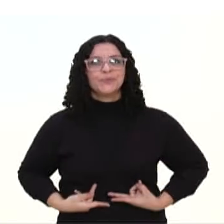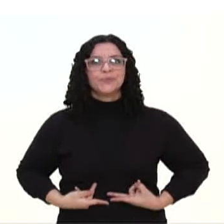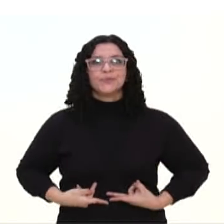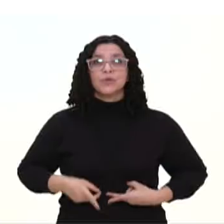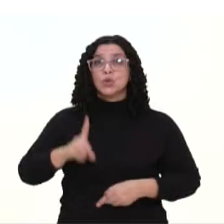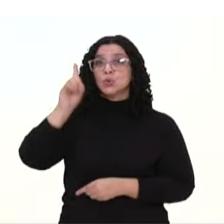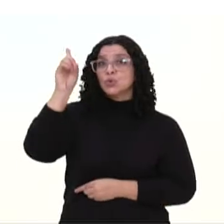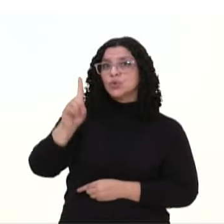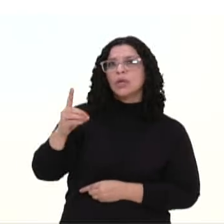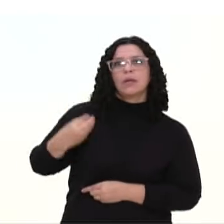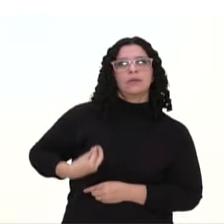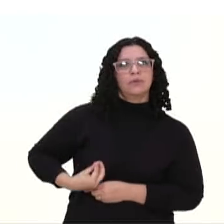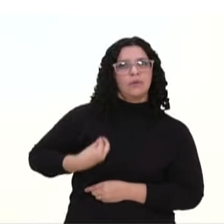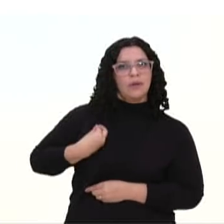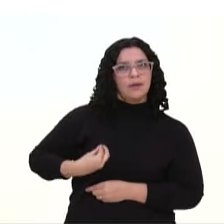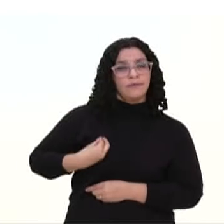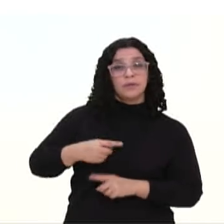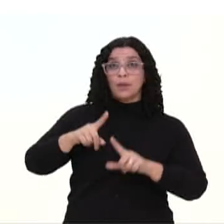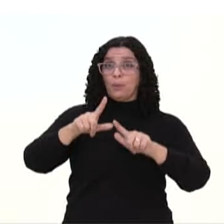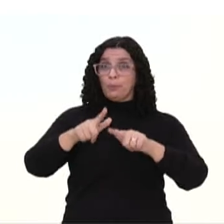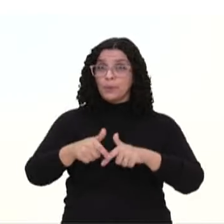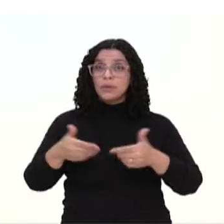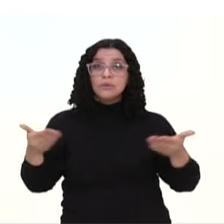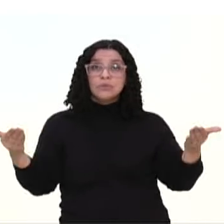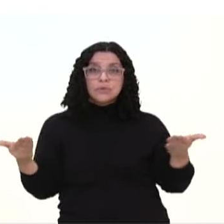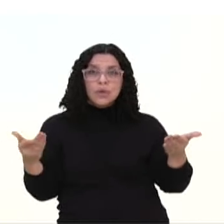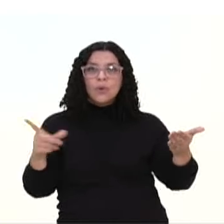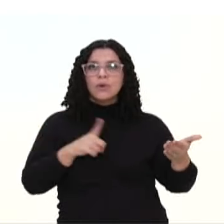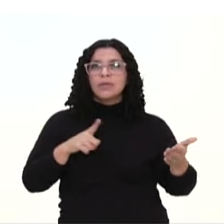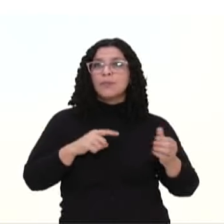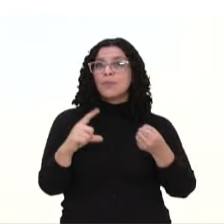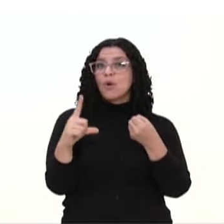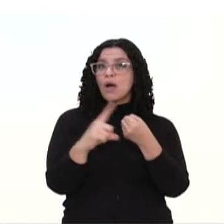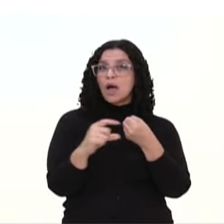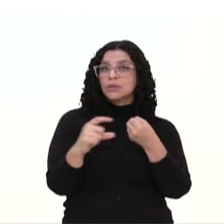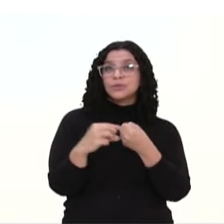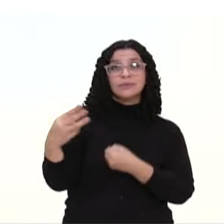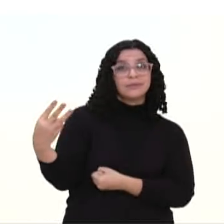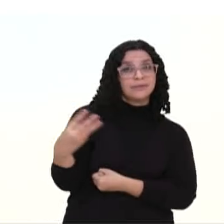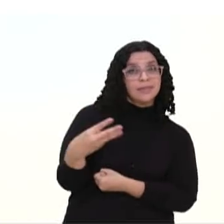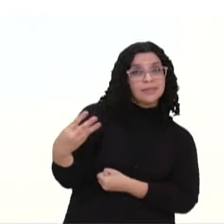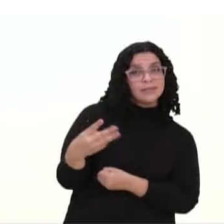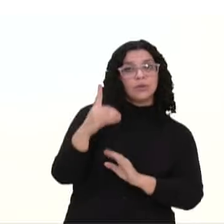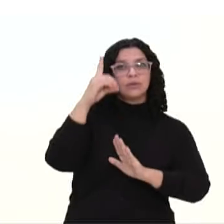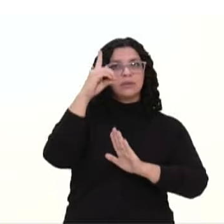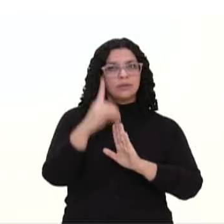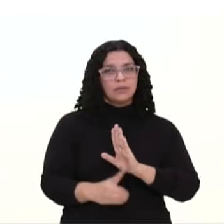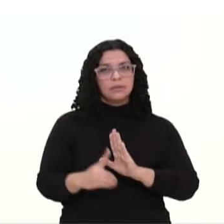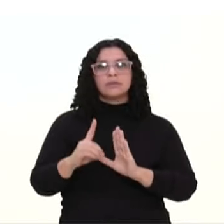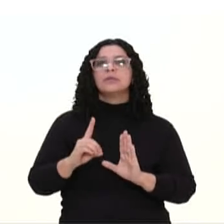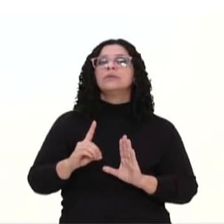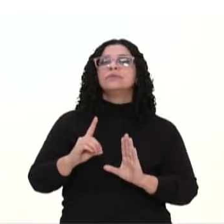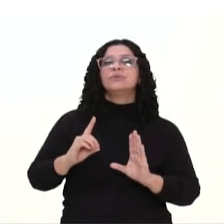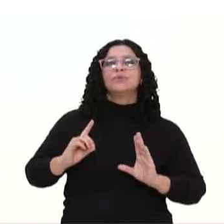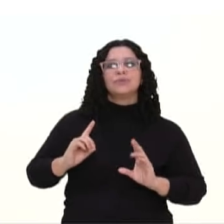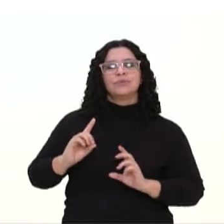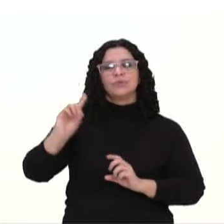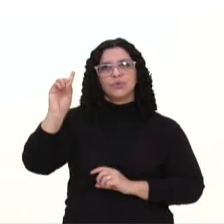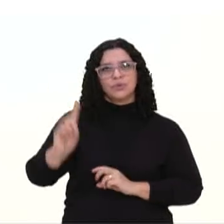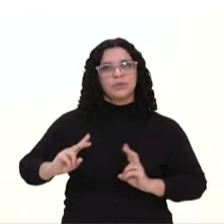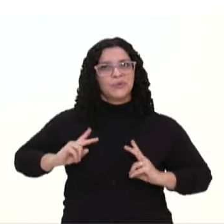direito à vida, tal qual é estipulado no artigo 3º da Declaração dos Direitos do